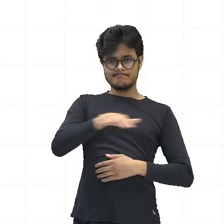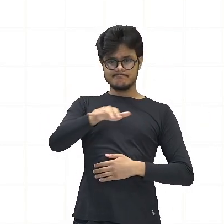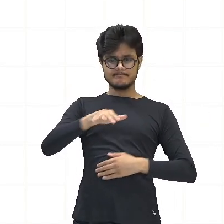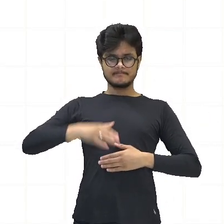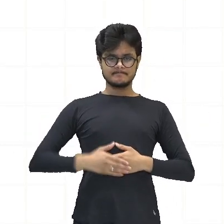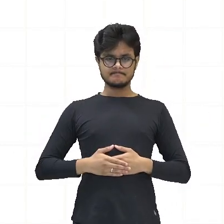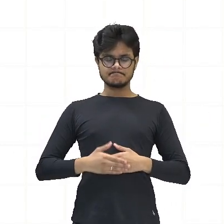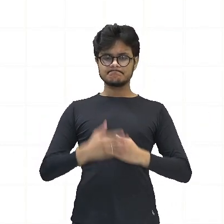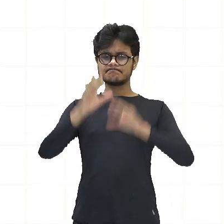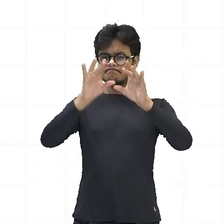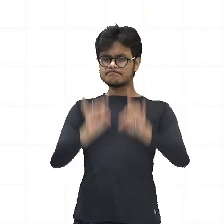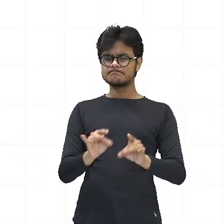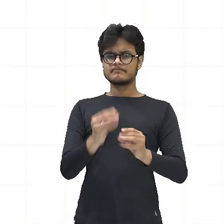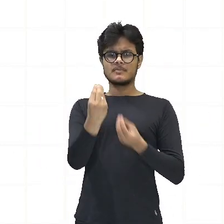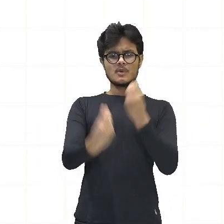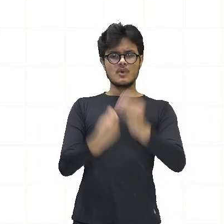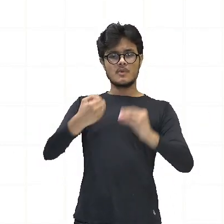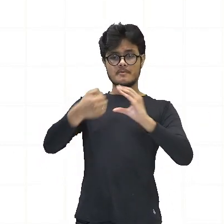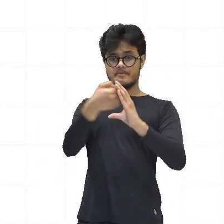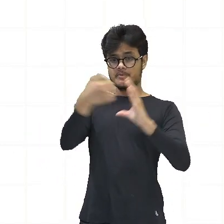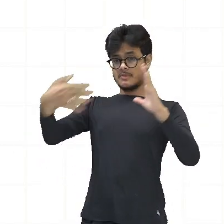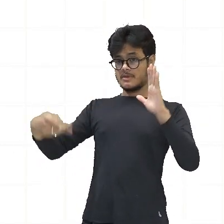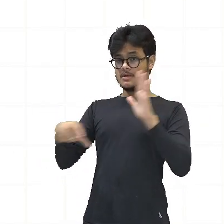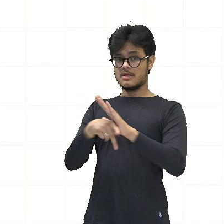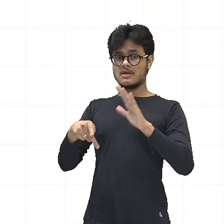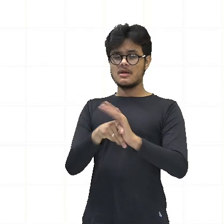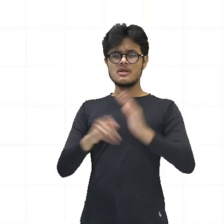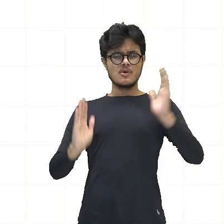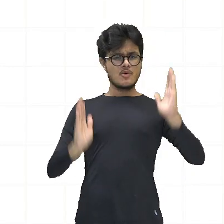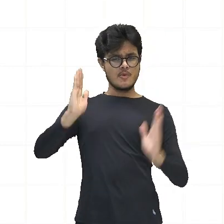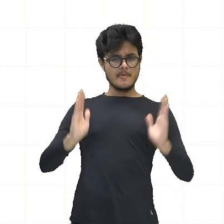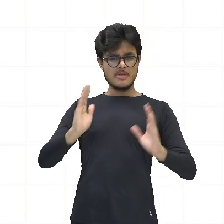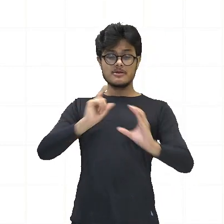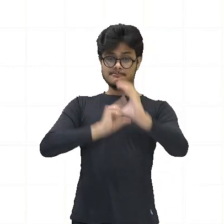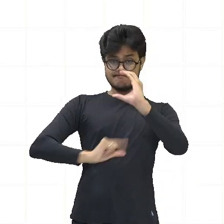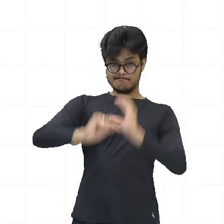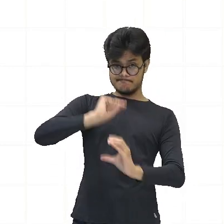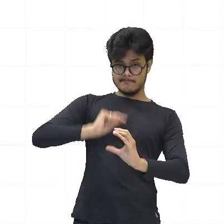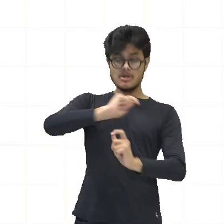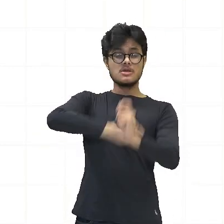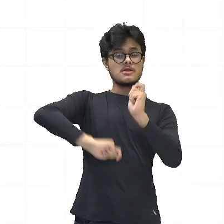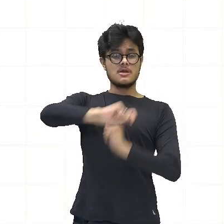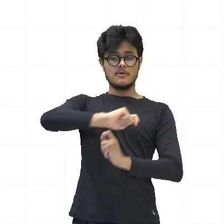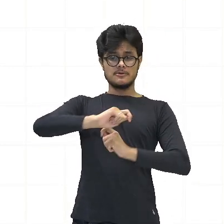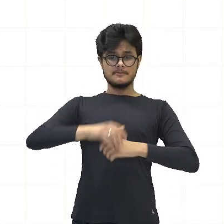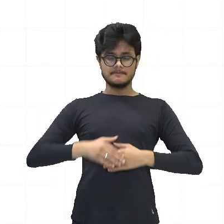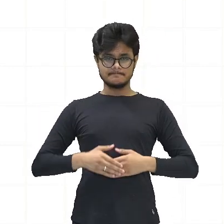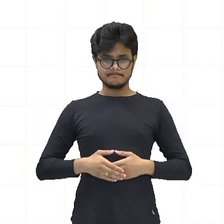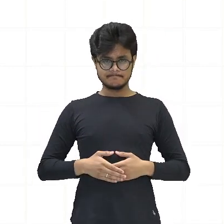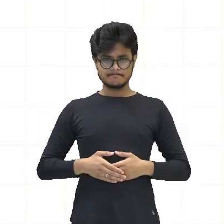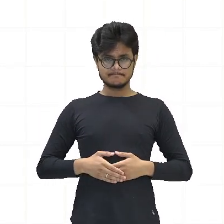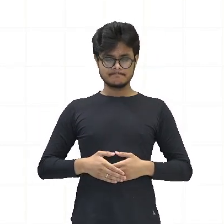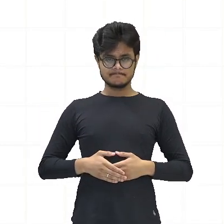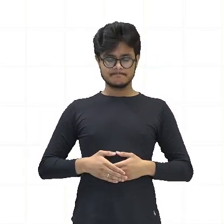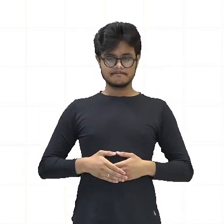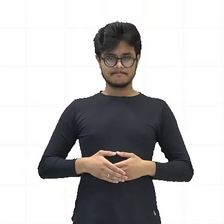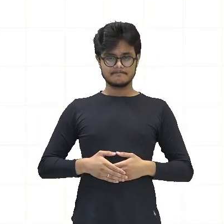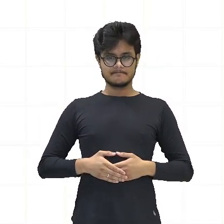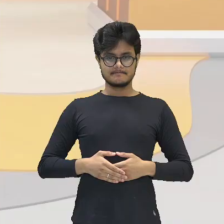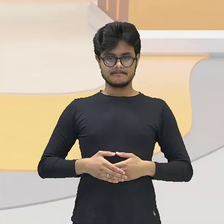E no detalhamento nós iremos verificar a caracterização do mercantilismo, caracterização